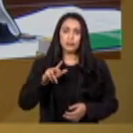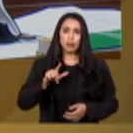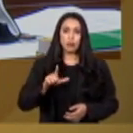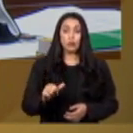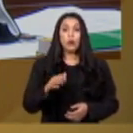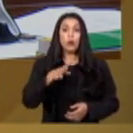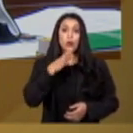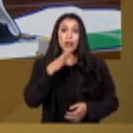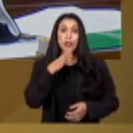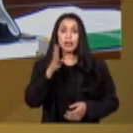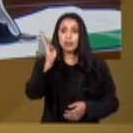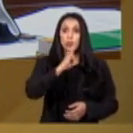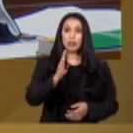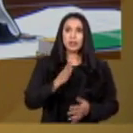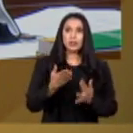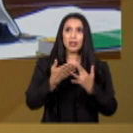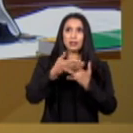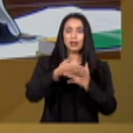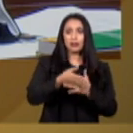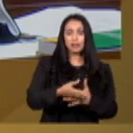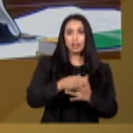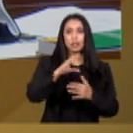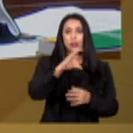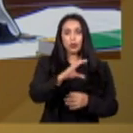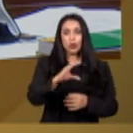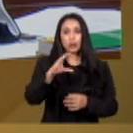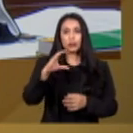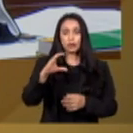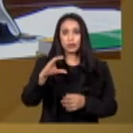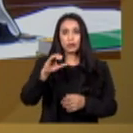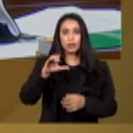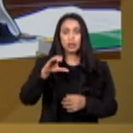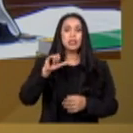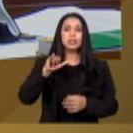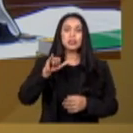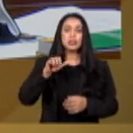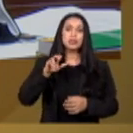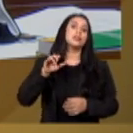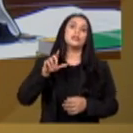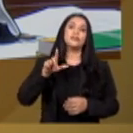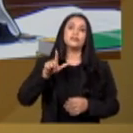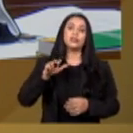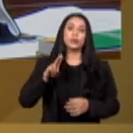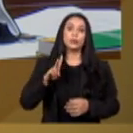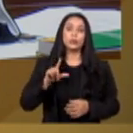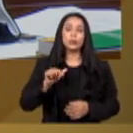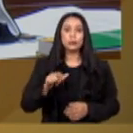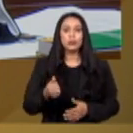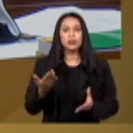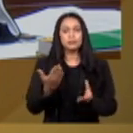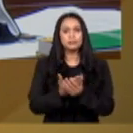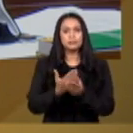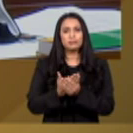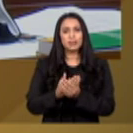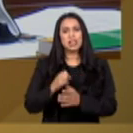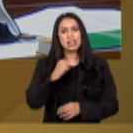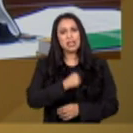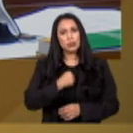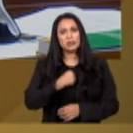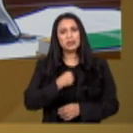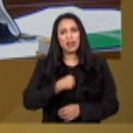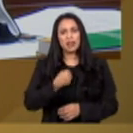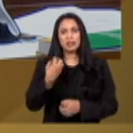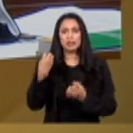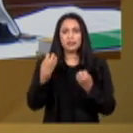através do código civil viajamos o brasil dinheiro até de temas de direito passado ele veste uma grande saudade